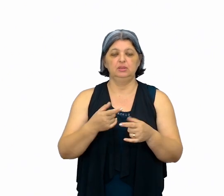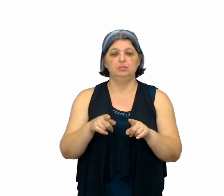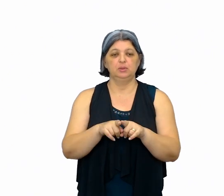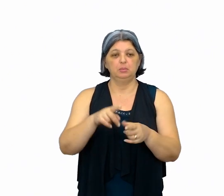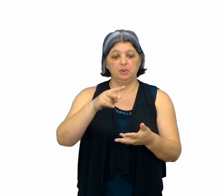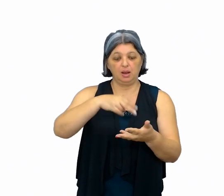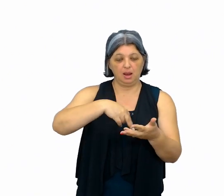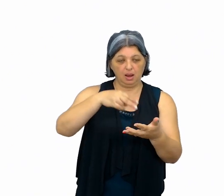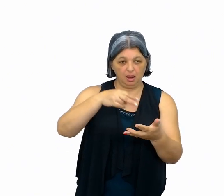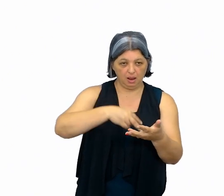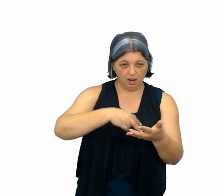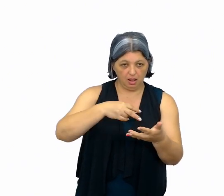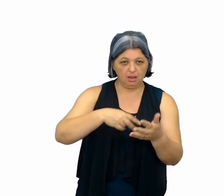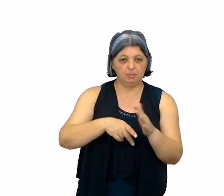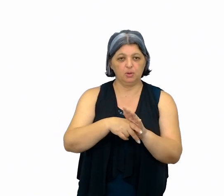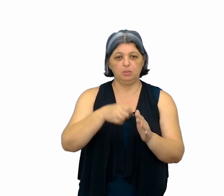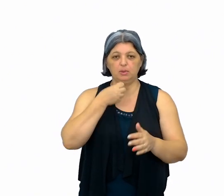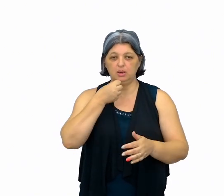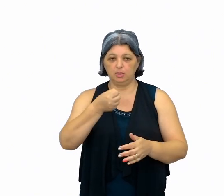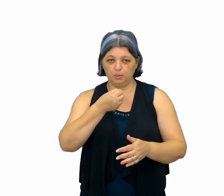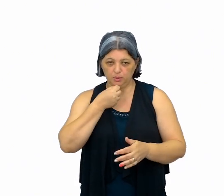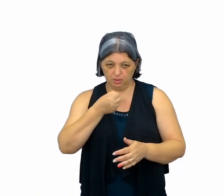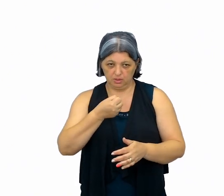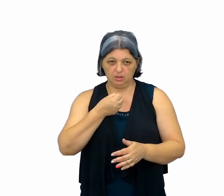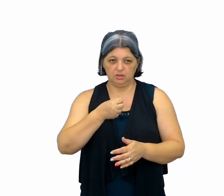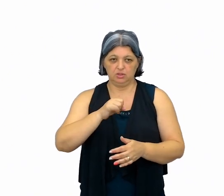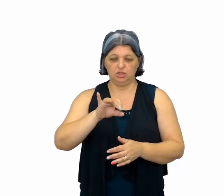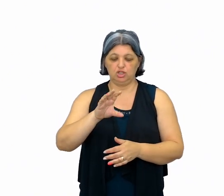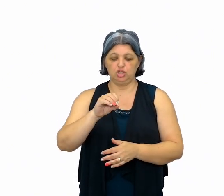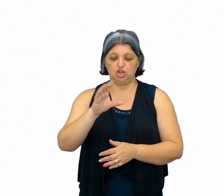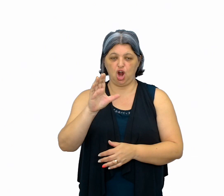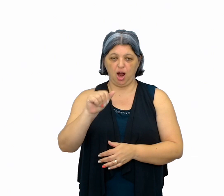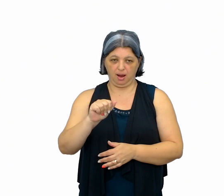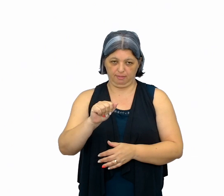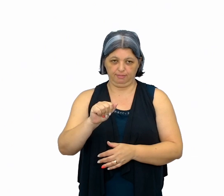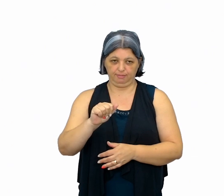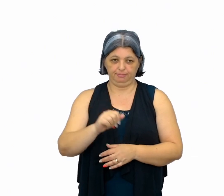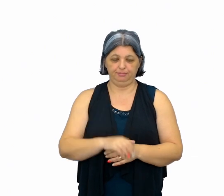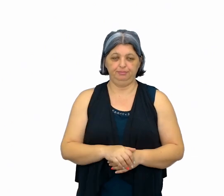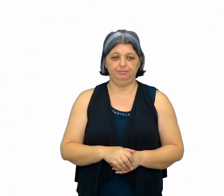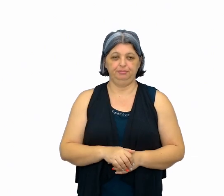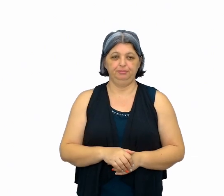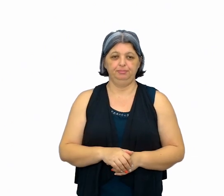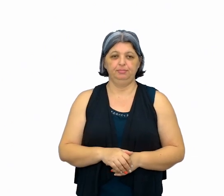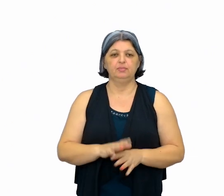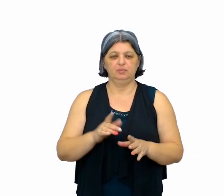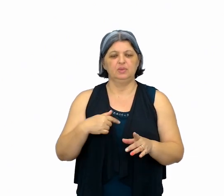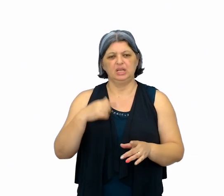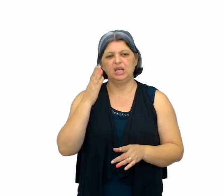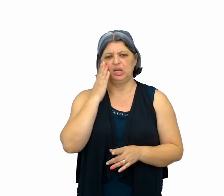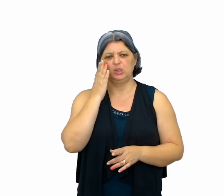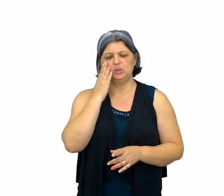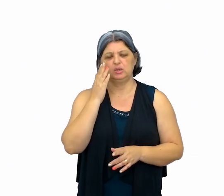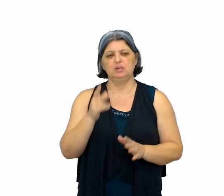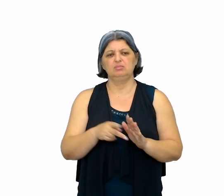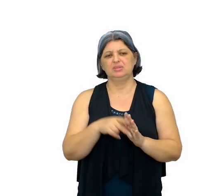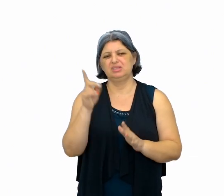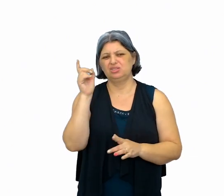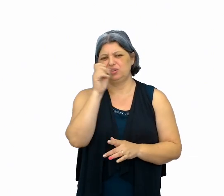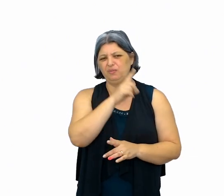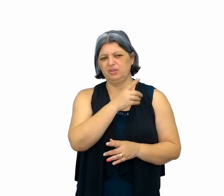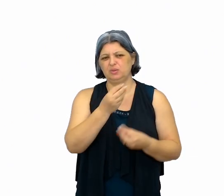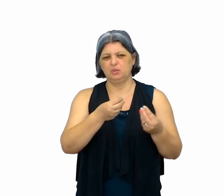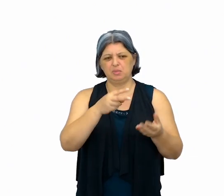jornal Joca sobre o novo jogo brasileiro. Mas Eu sei que fica um pouco